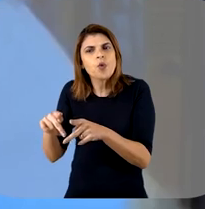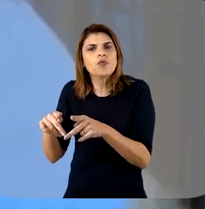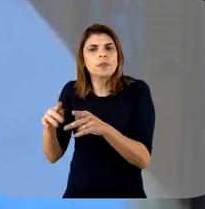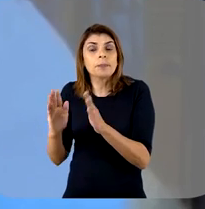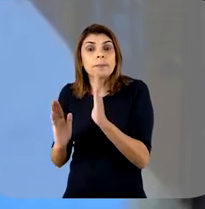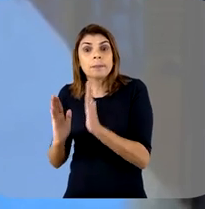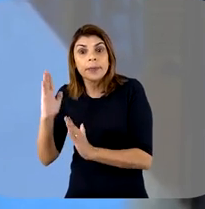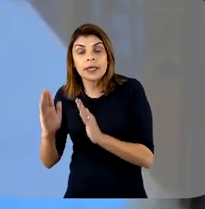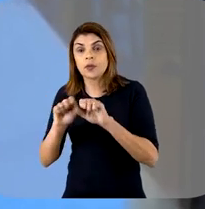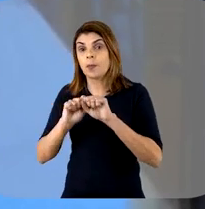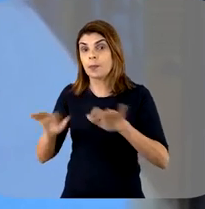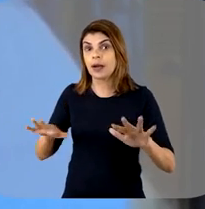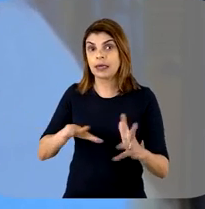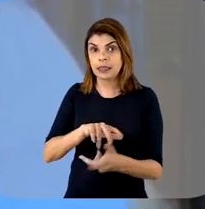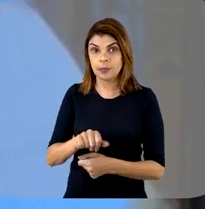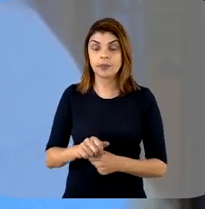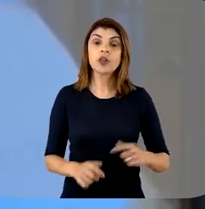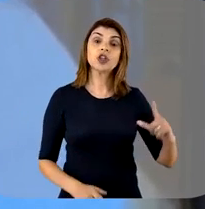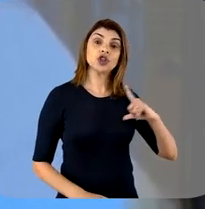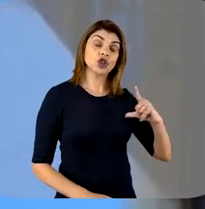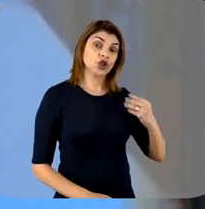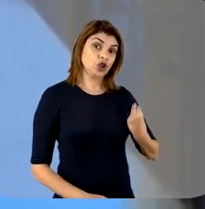pandemia. Né? Aqui nós tivemos,